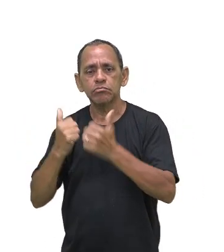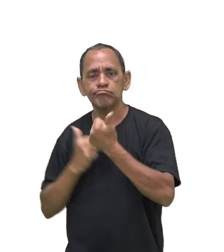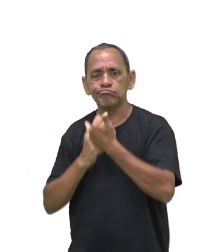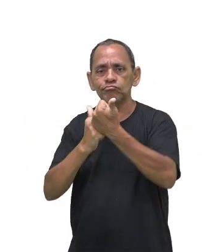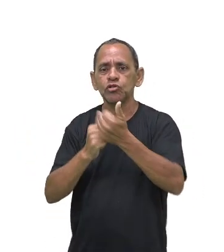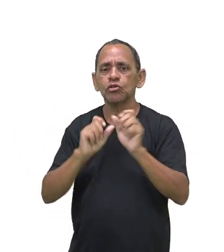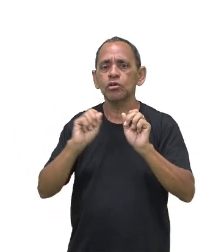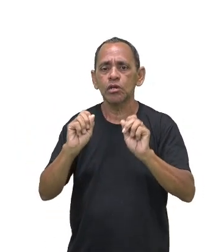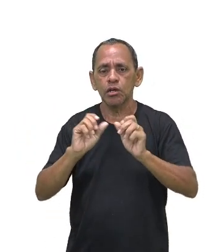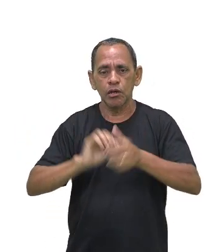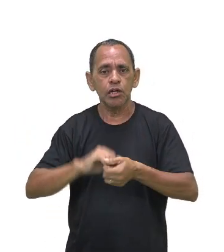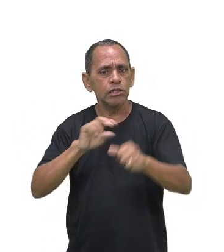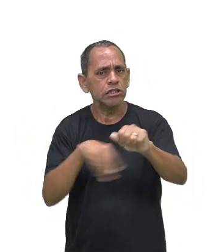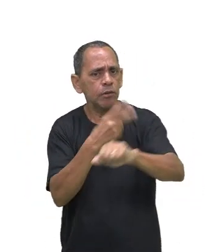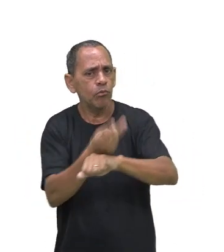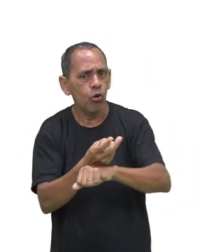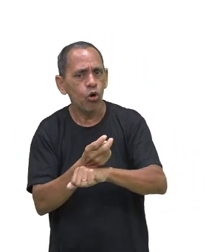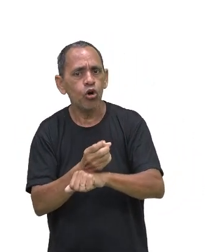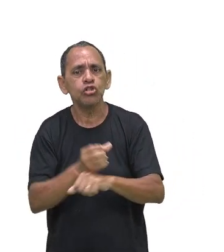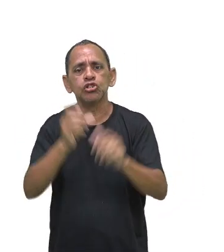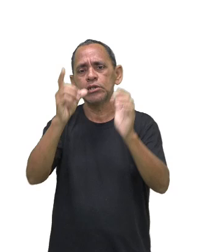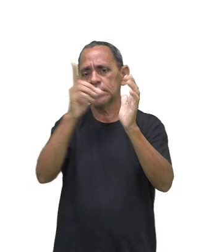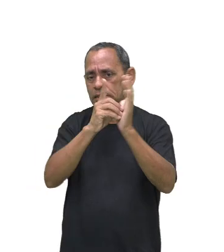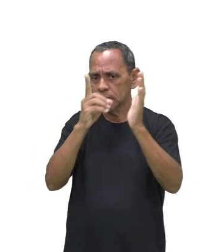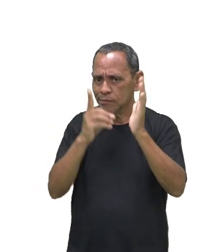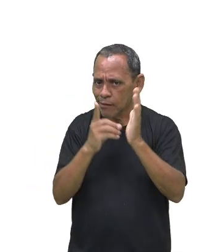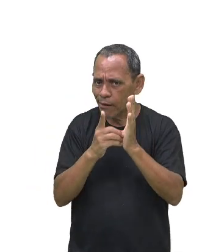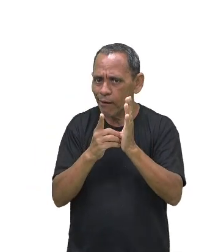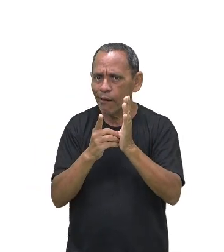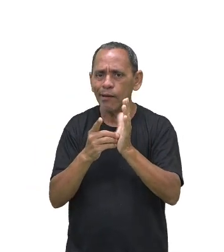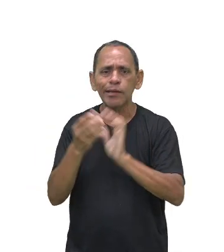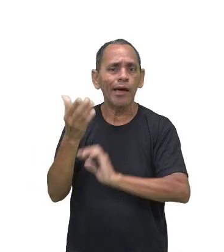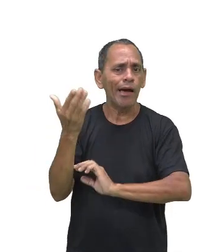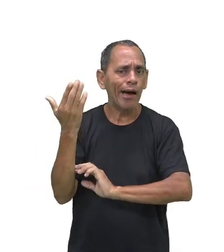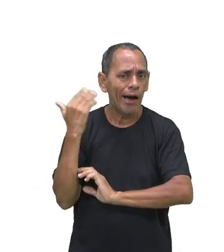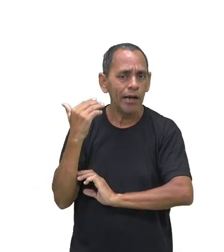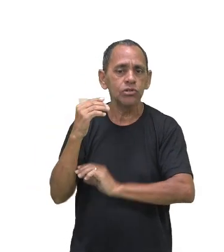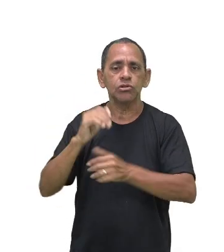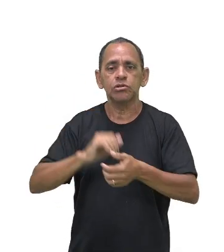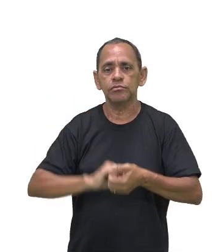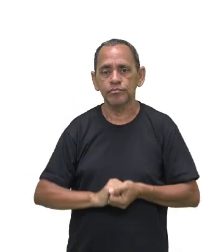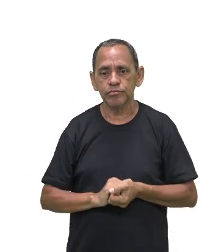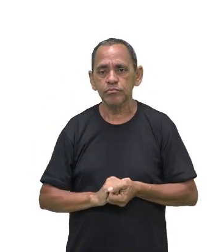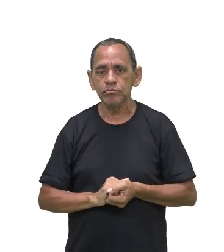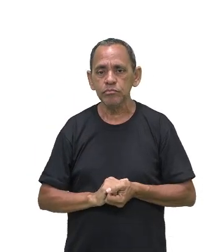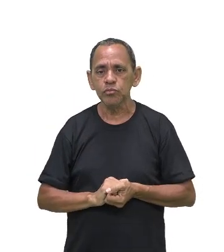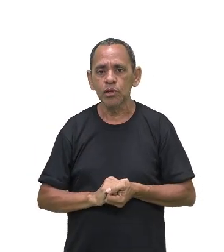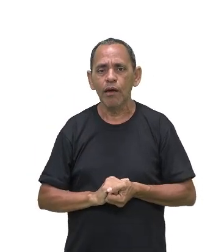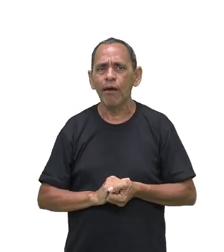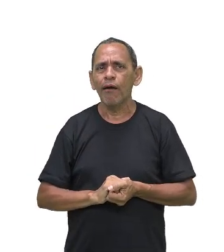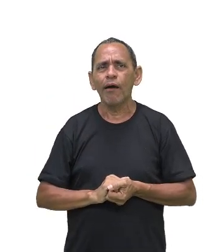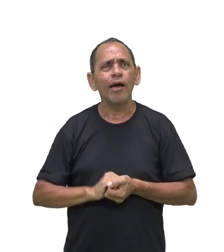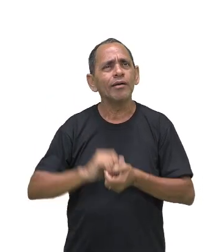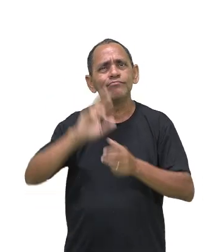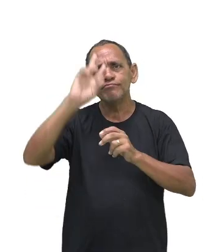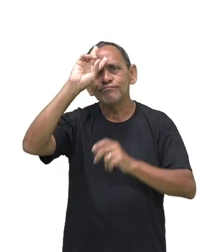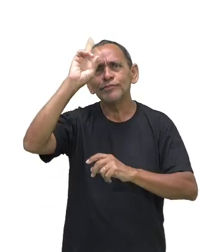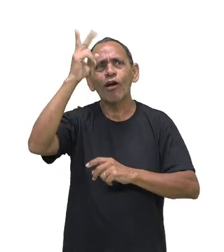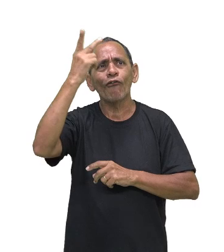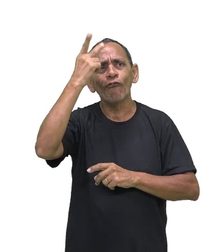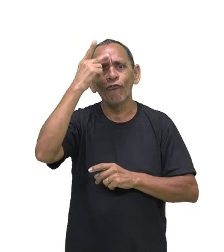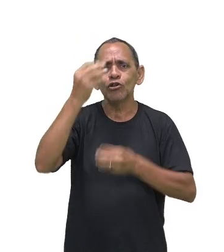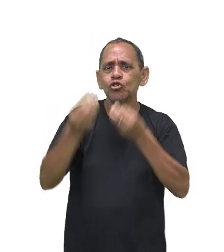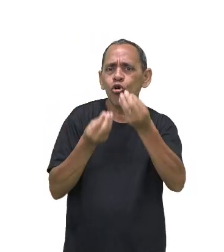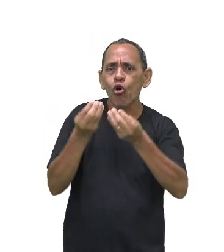decorrer do decênio anterior a este e no atual. É meio confuso. Essa